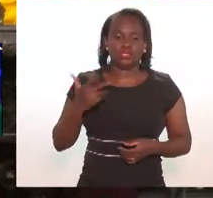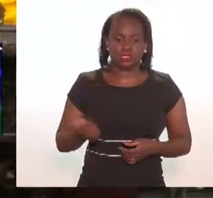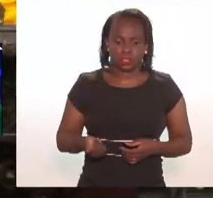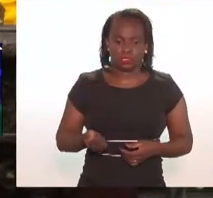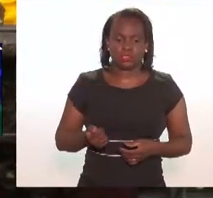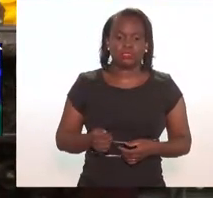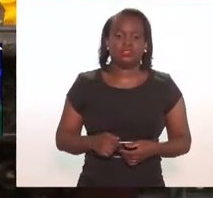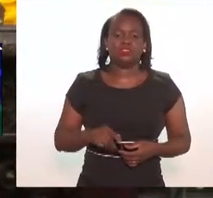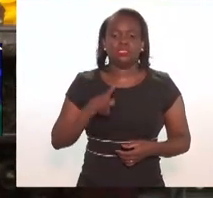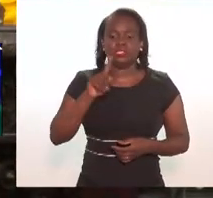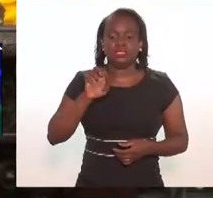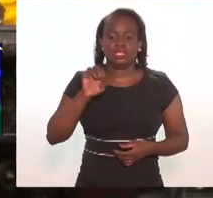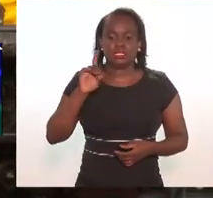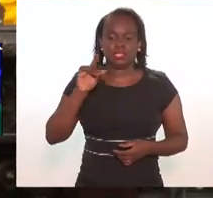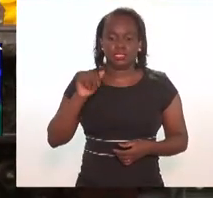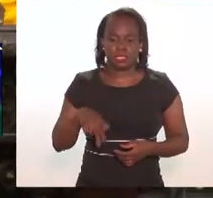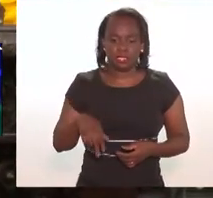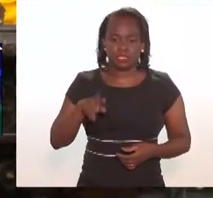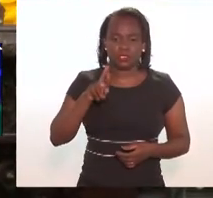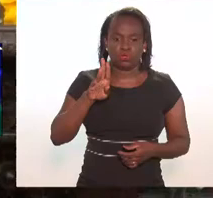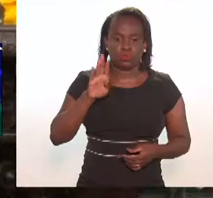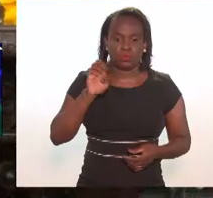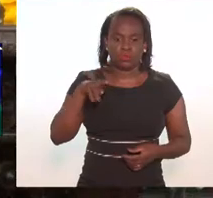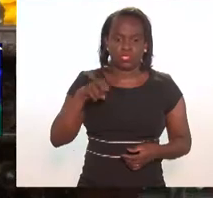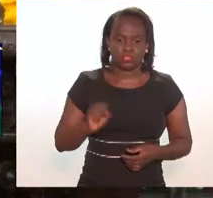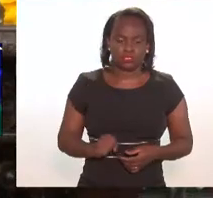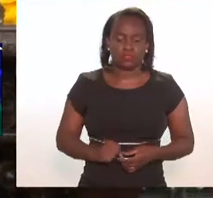Lucinha, Zeidan e Rubens.